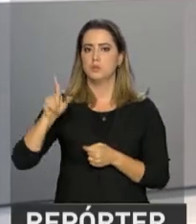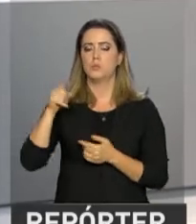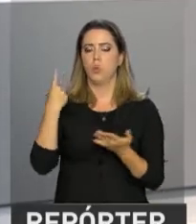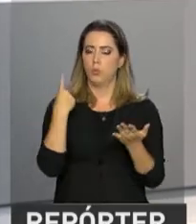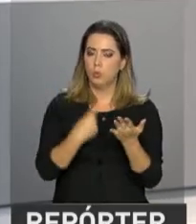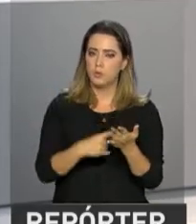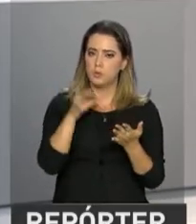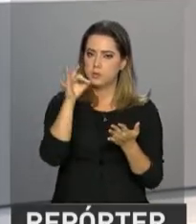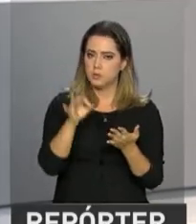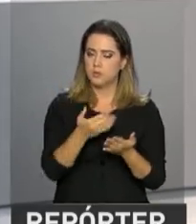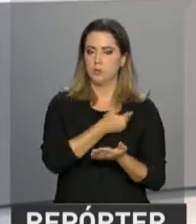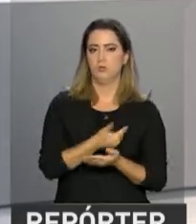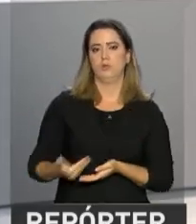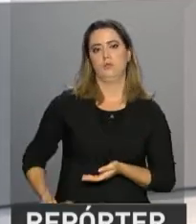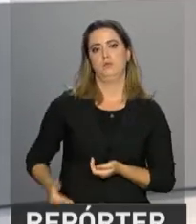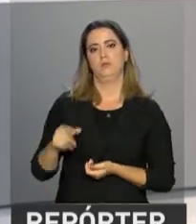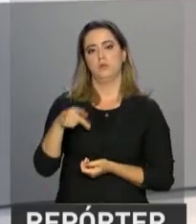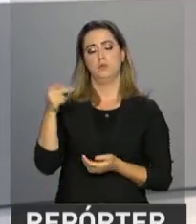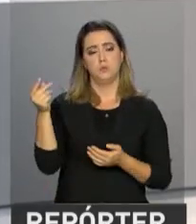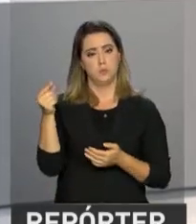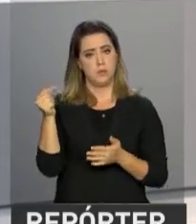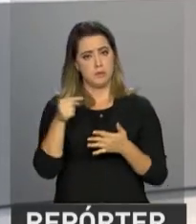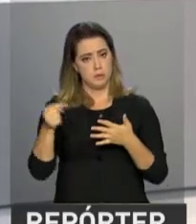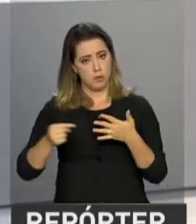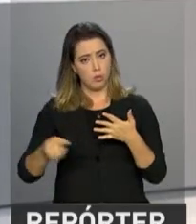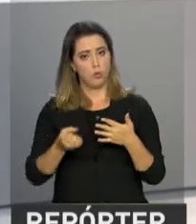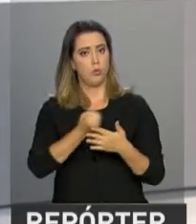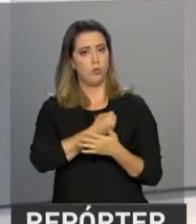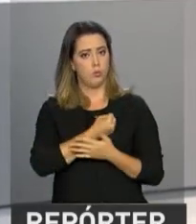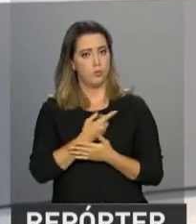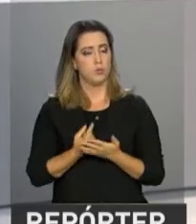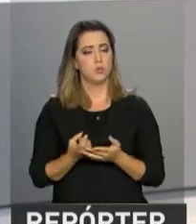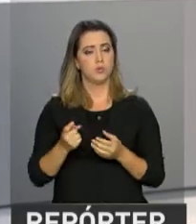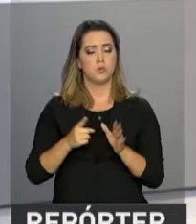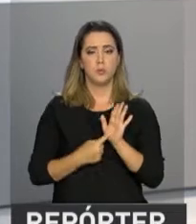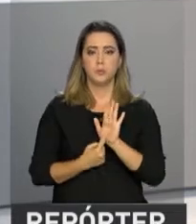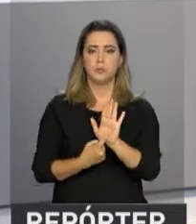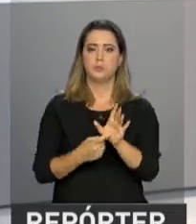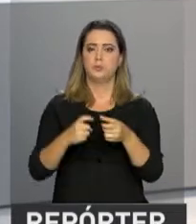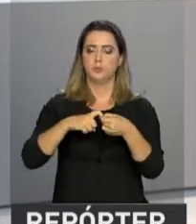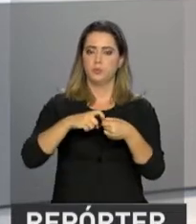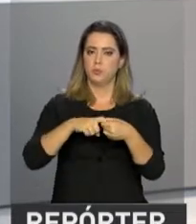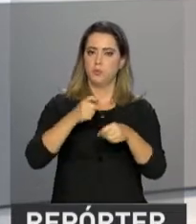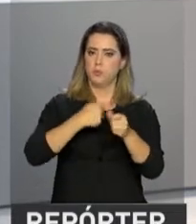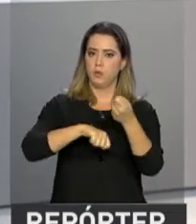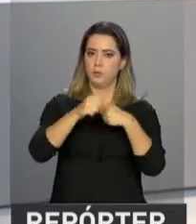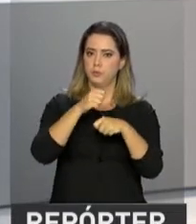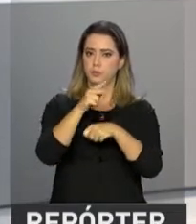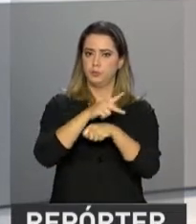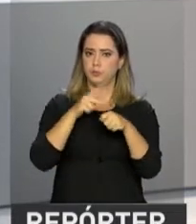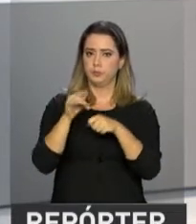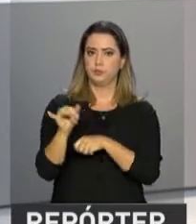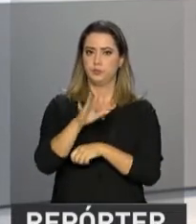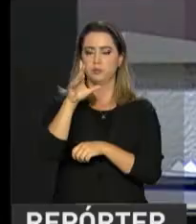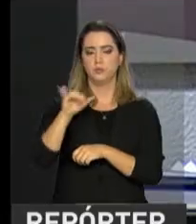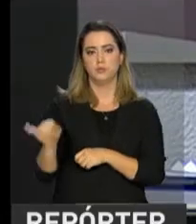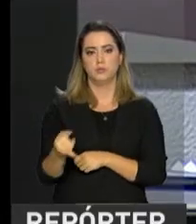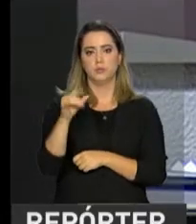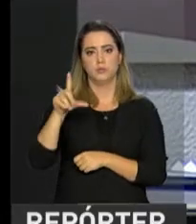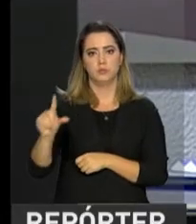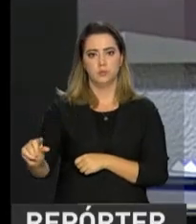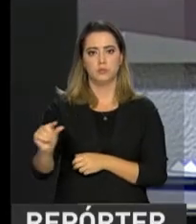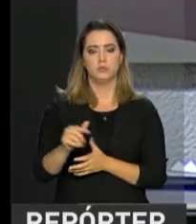cumprida pelo governo e citou dados que comprovam a retomada da economia do país como inflação e juros baixos